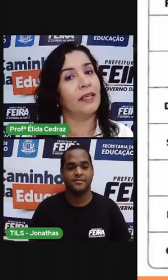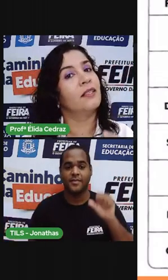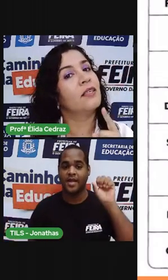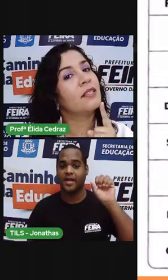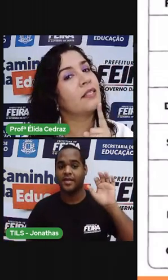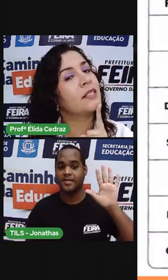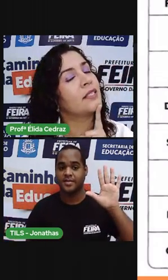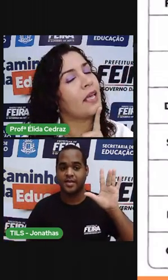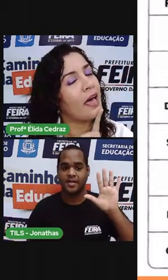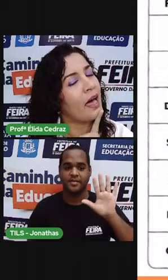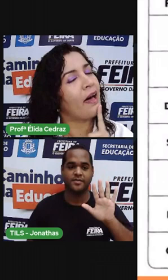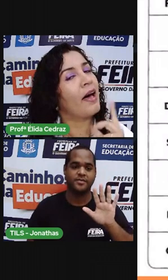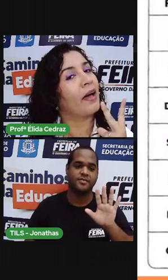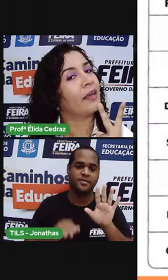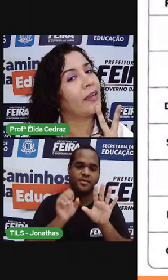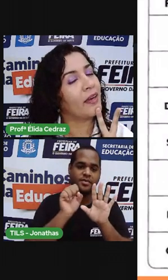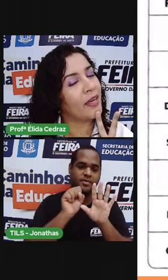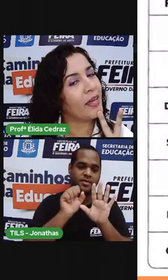Sacada.